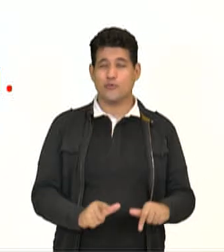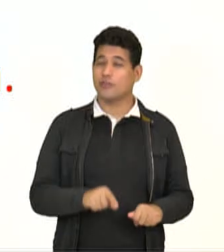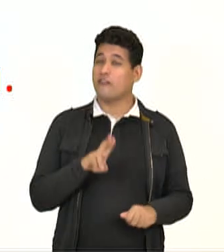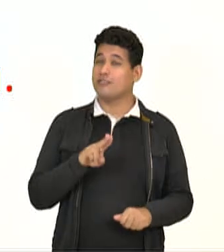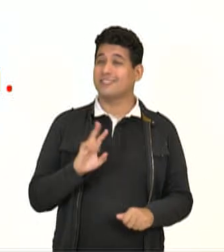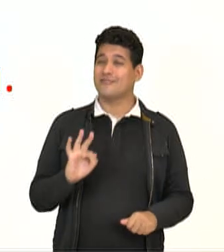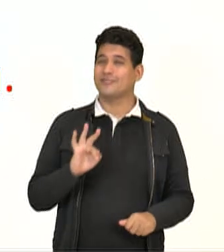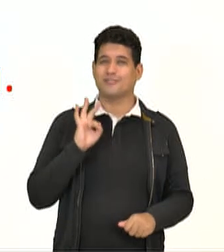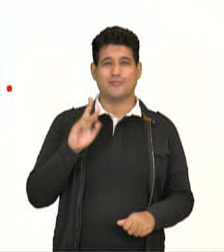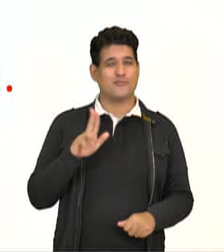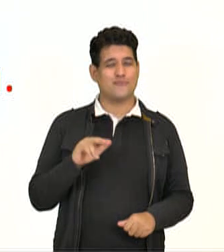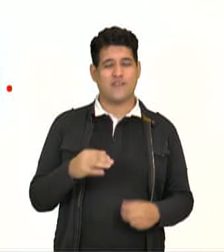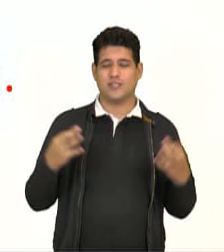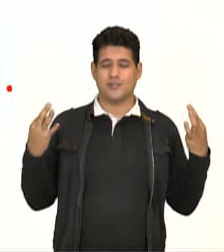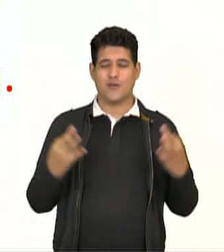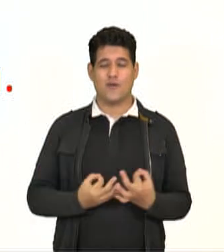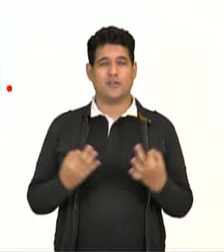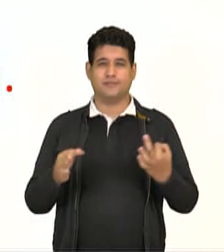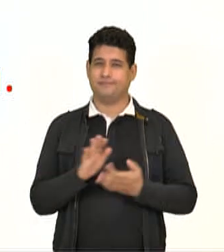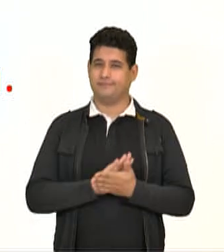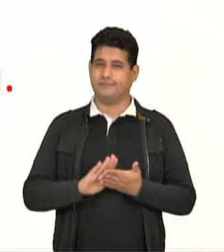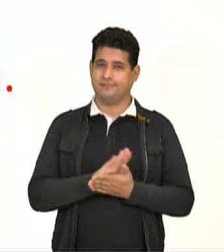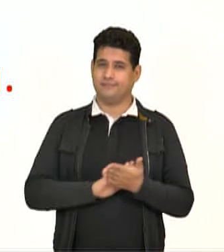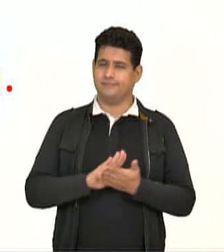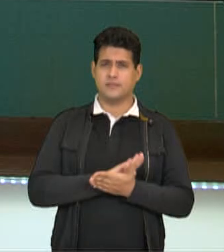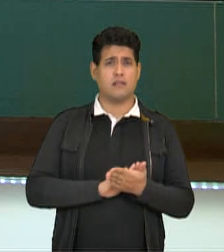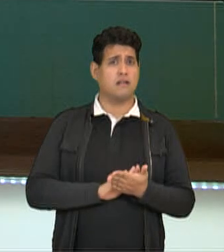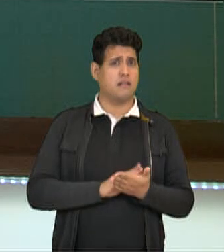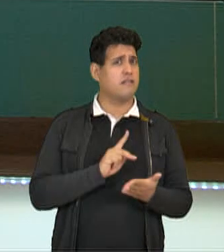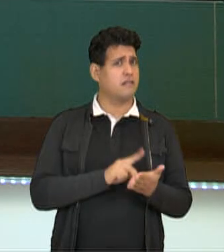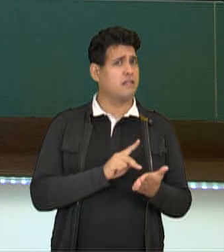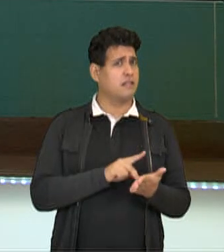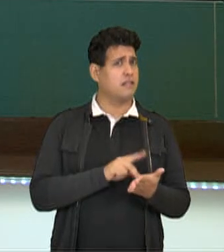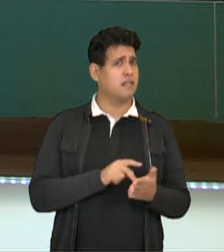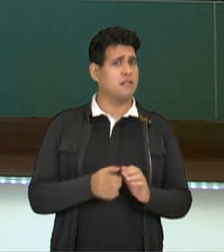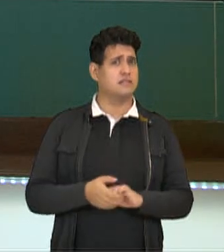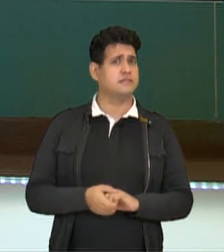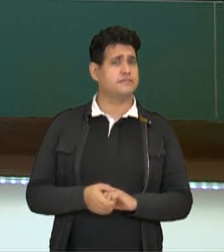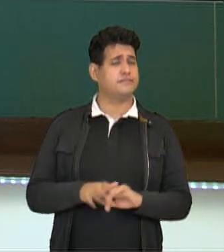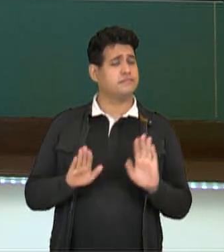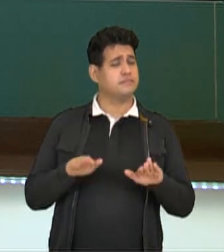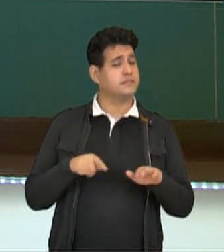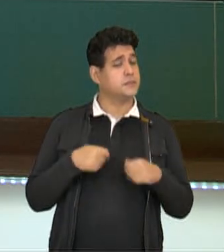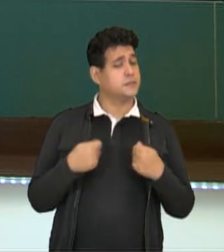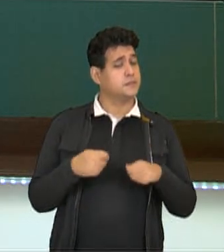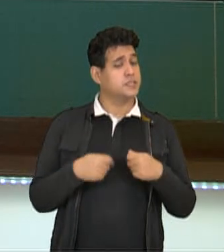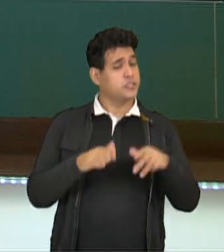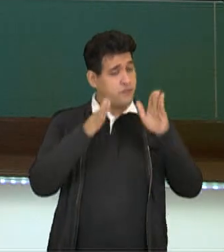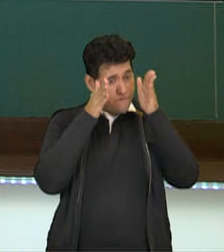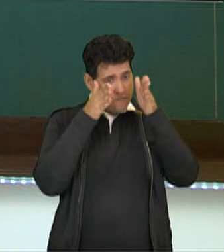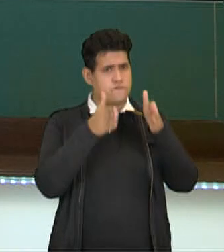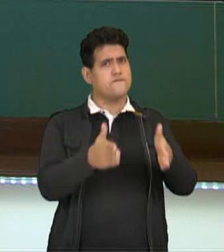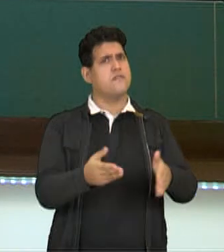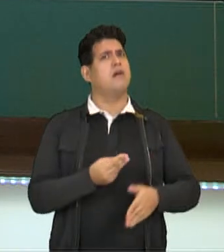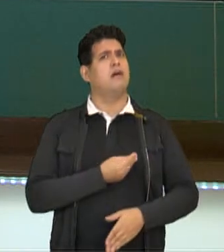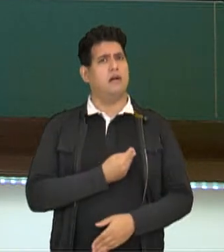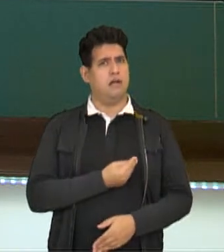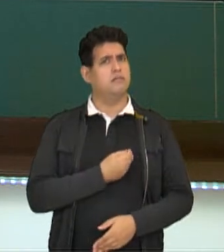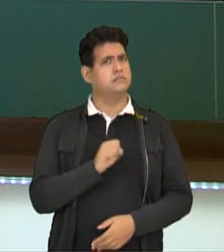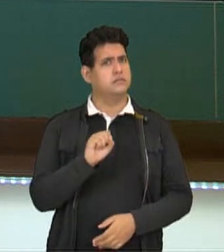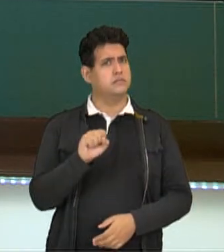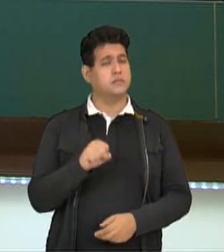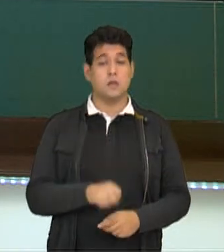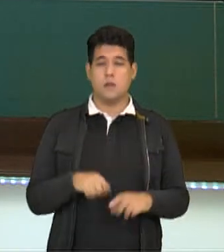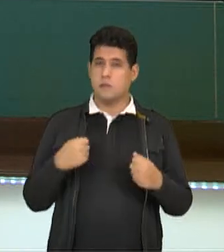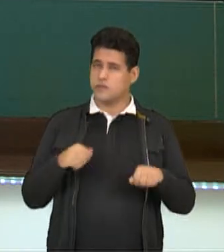nunca será ótimo em nada. É verdade isso, né, gente? Às vezes a gente precisa ter foco na vida, né?